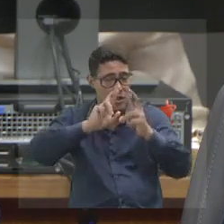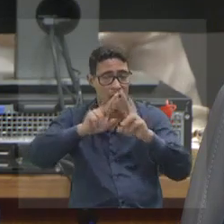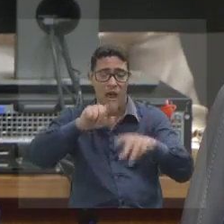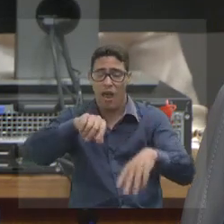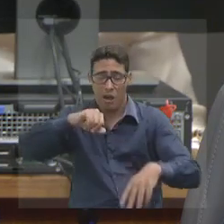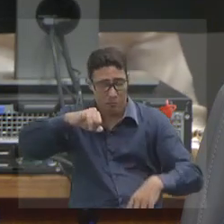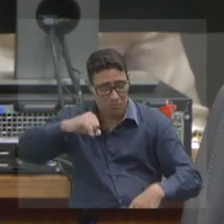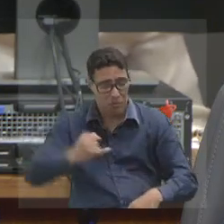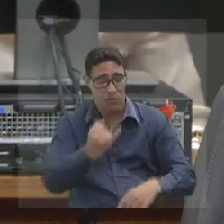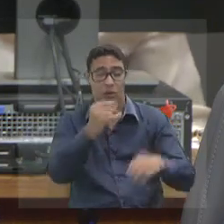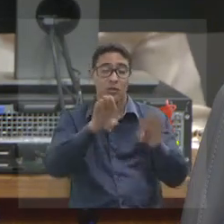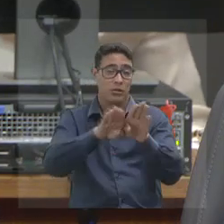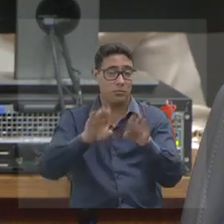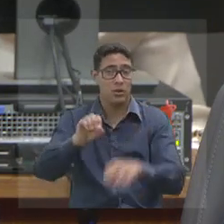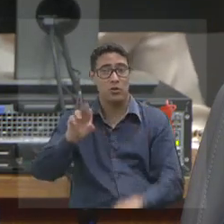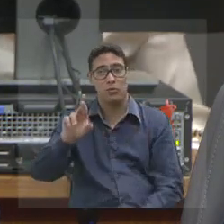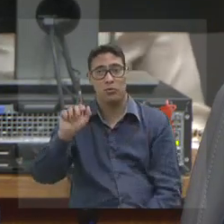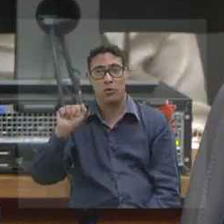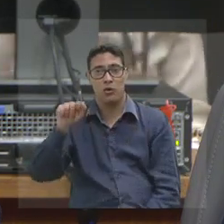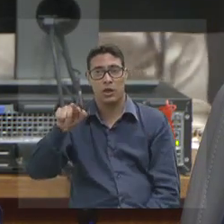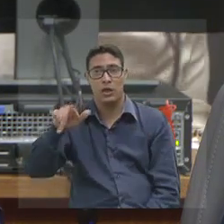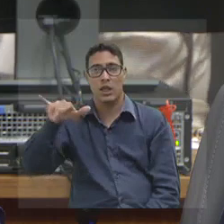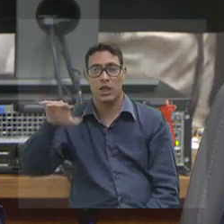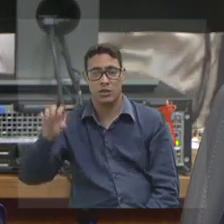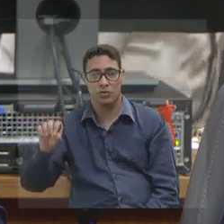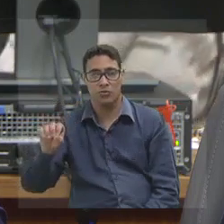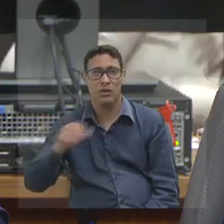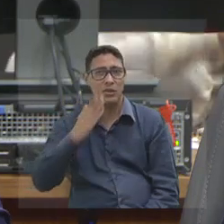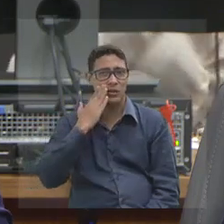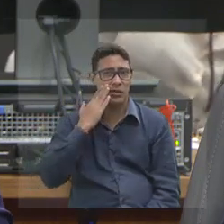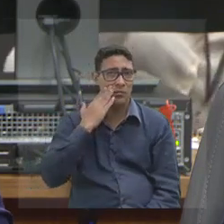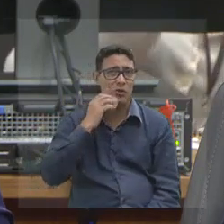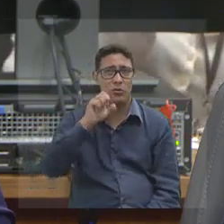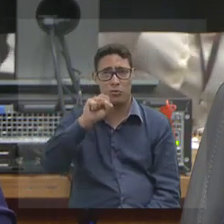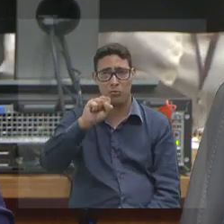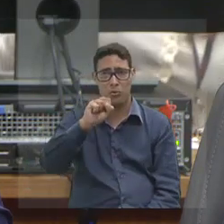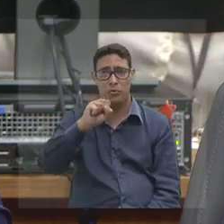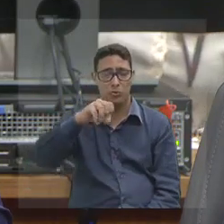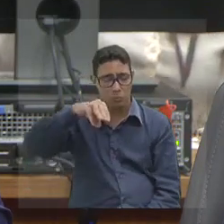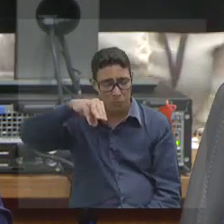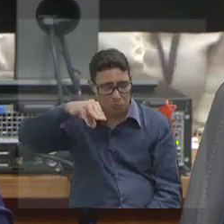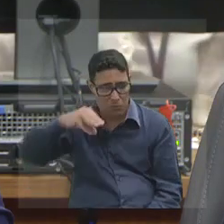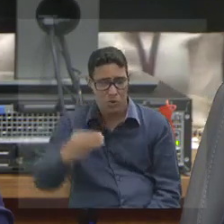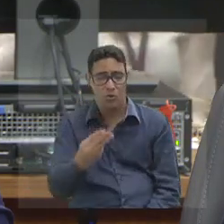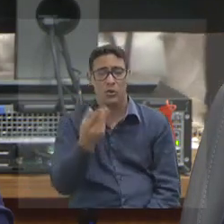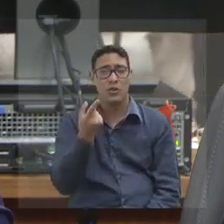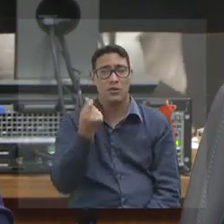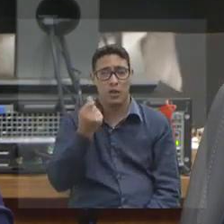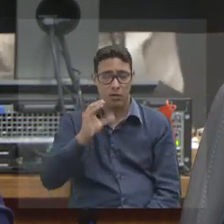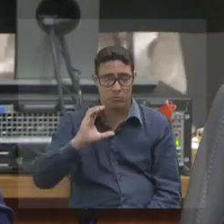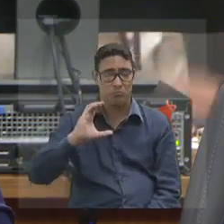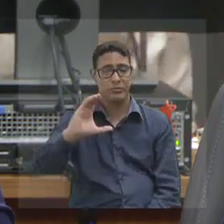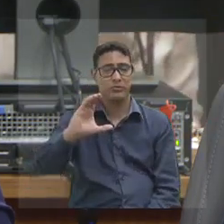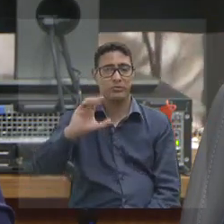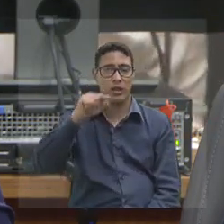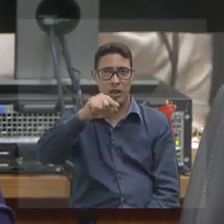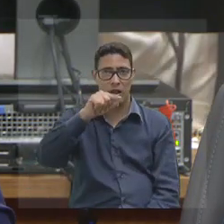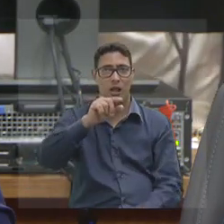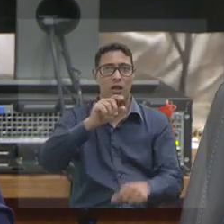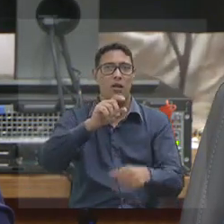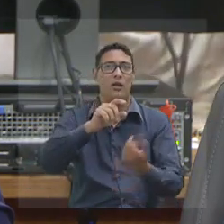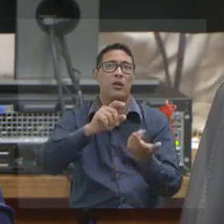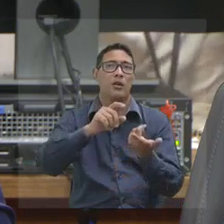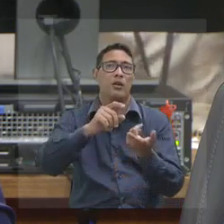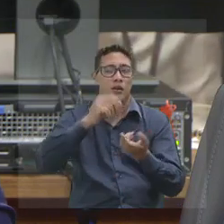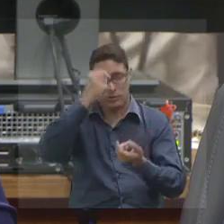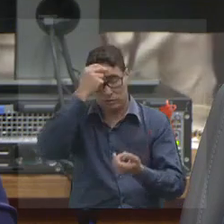orgânico né então assim sei que 8 milhões de reais foram investidos né no estado acho